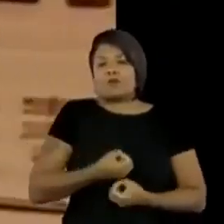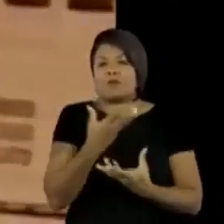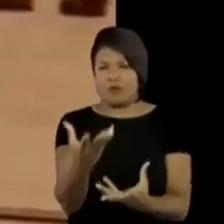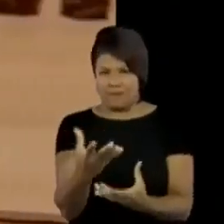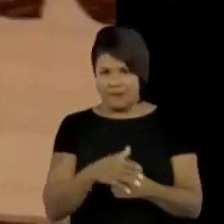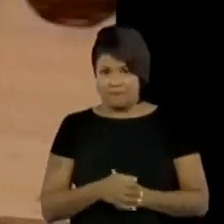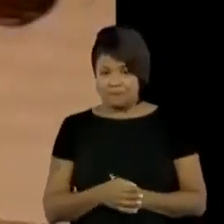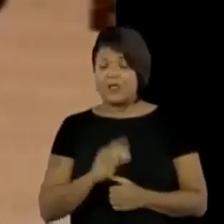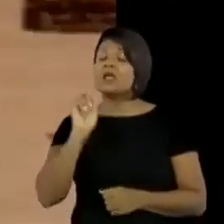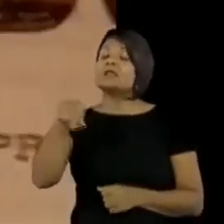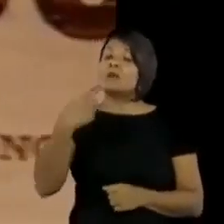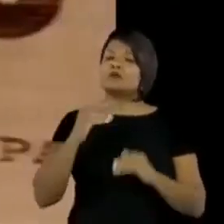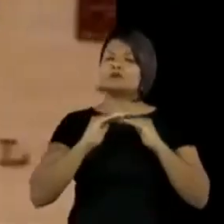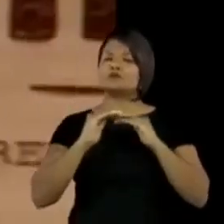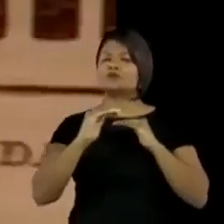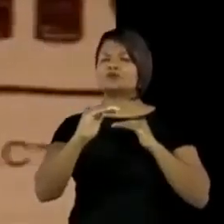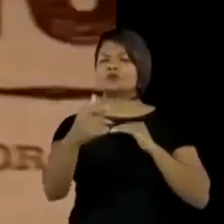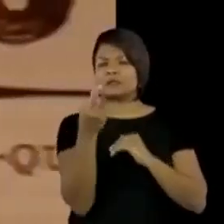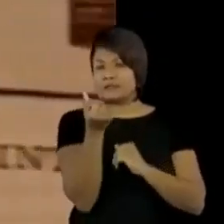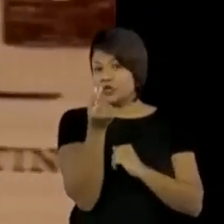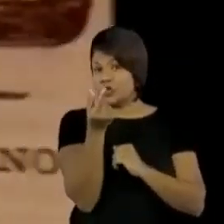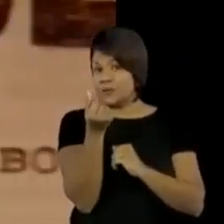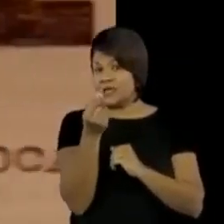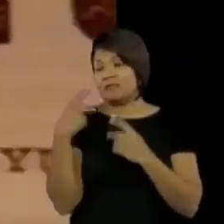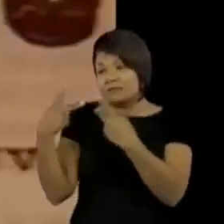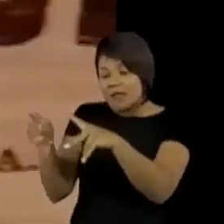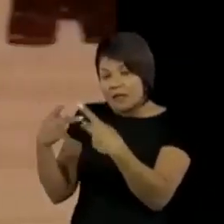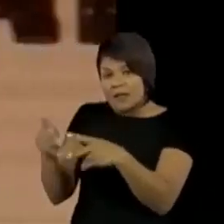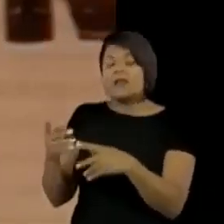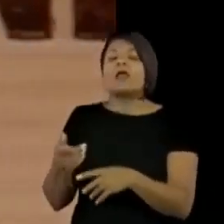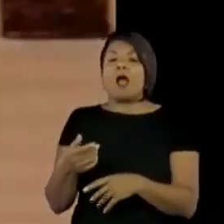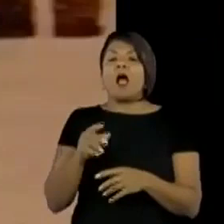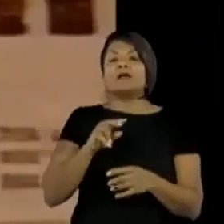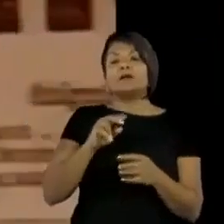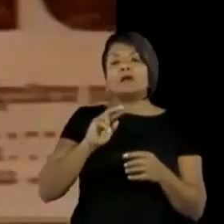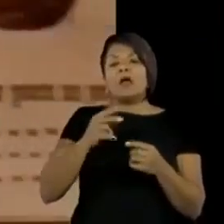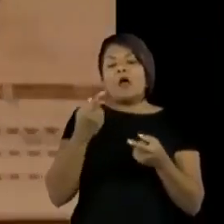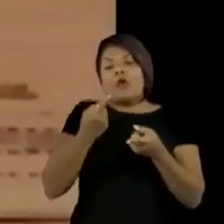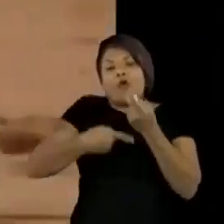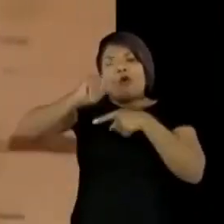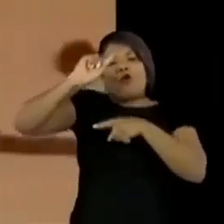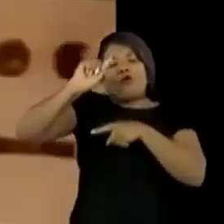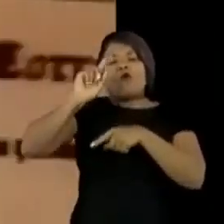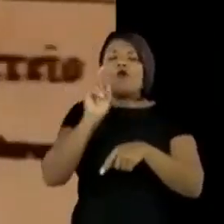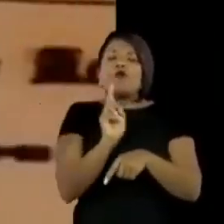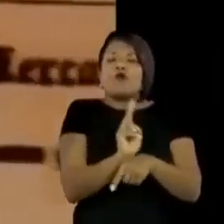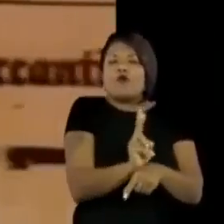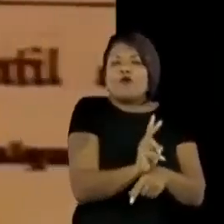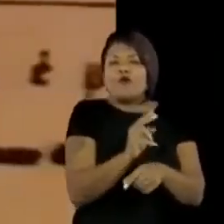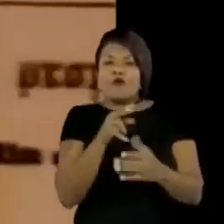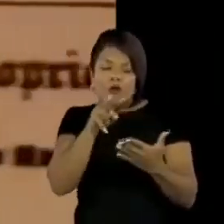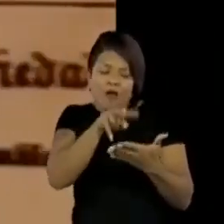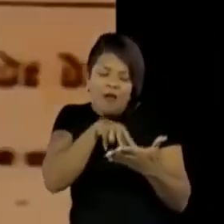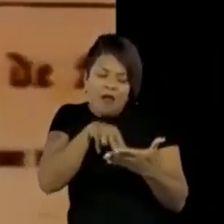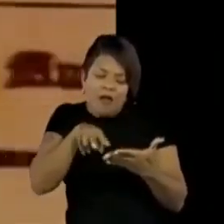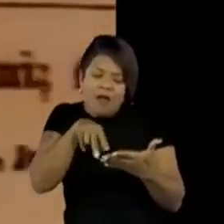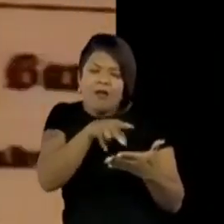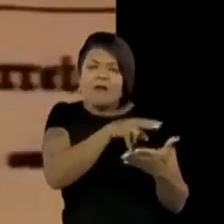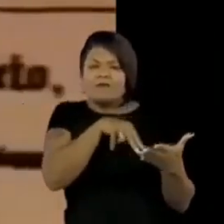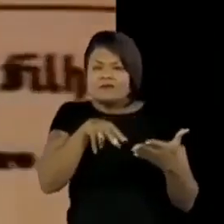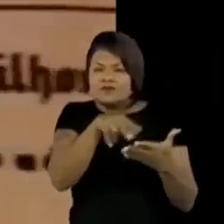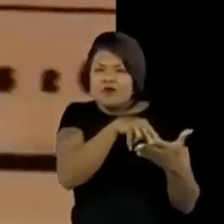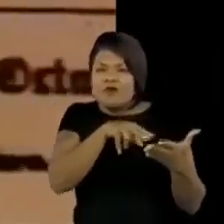A estabilidade econômica veio aos poucos. Passou de tipógrafo a revisor até ser admitido na redação do Correio